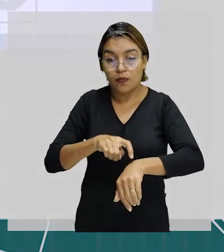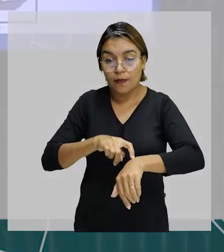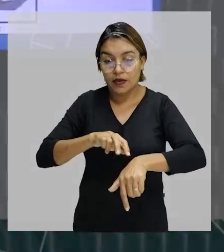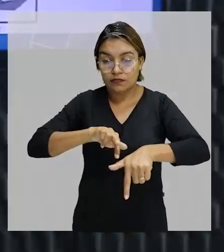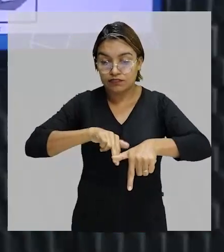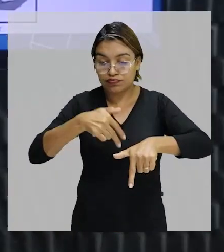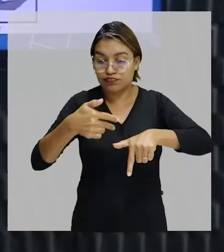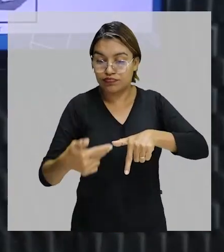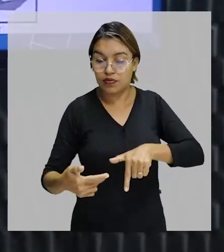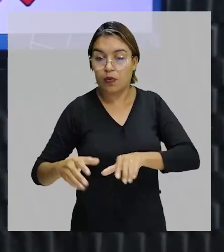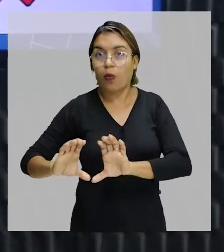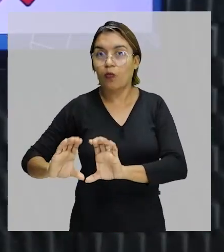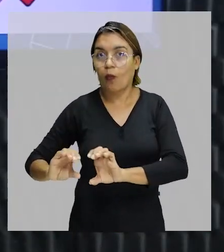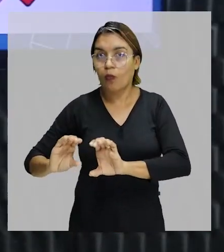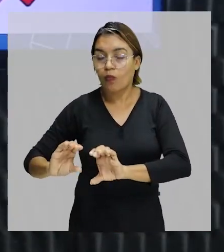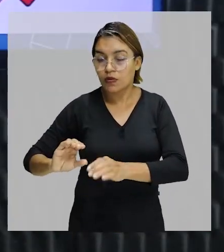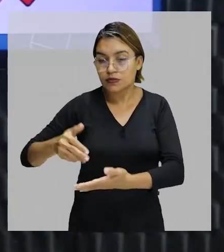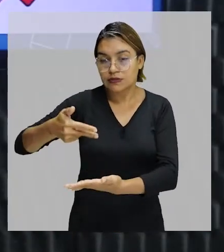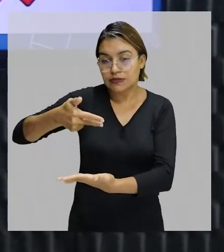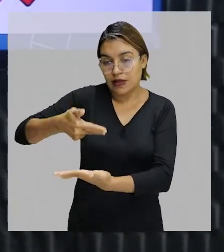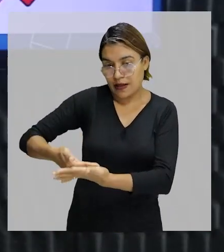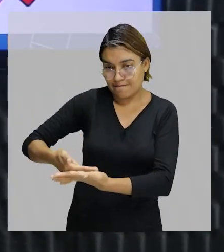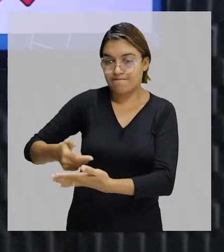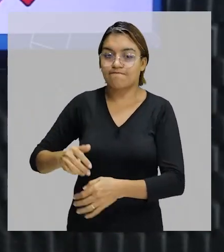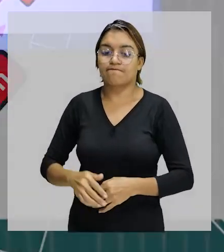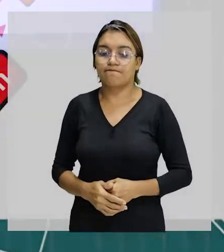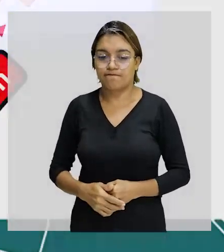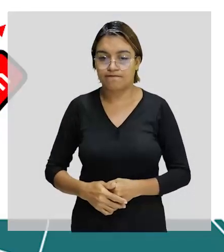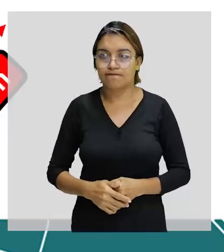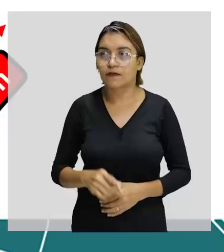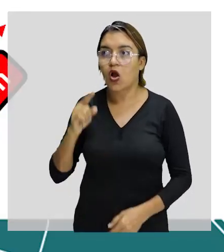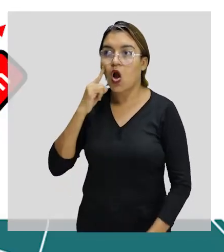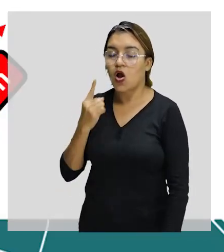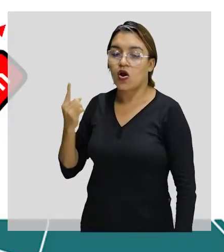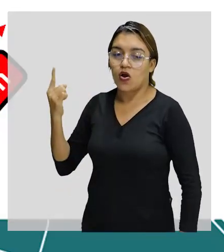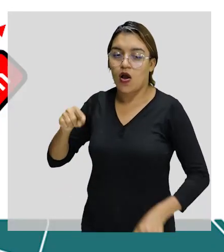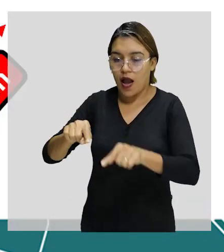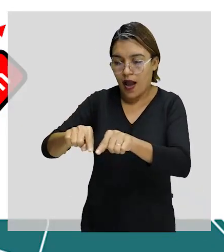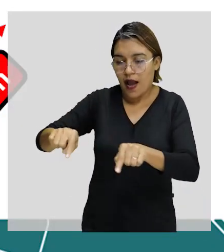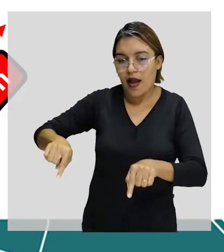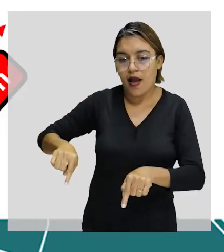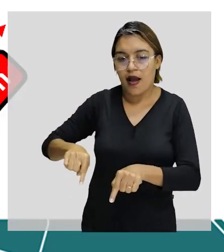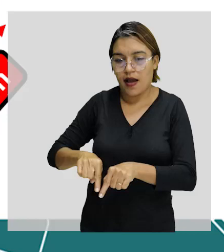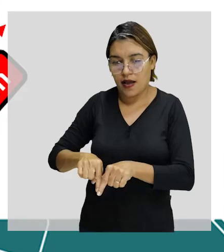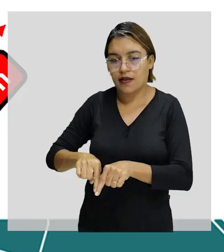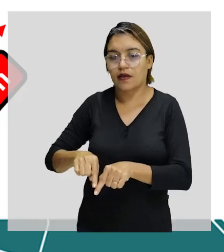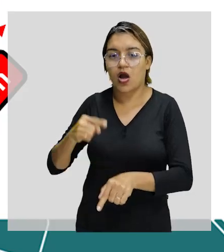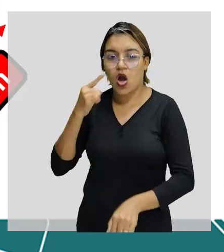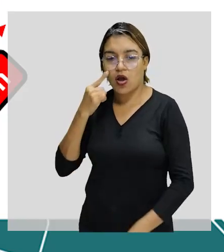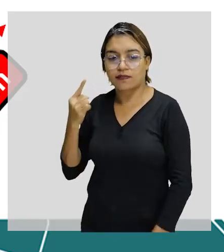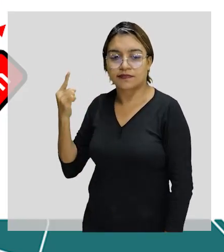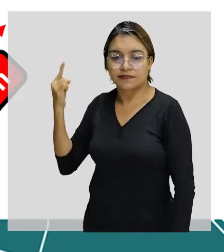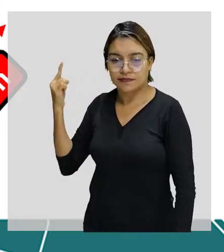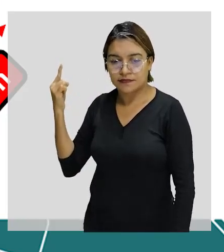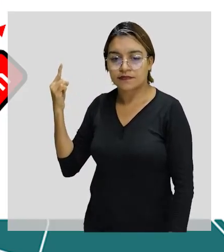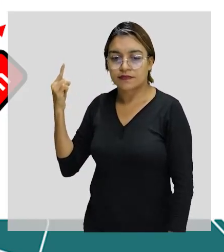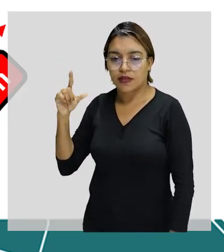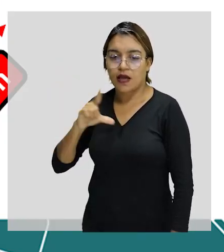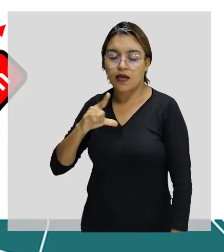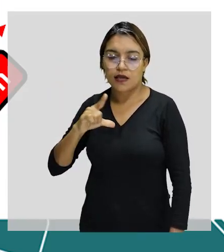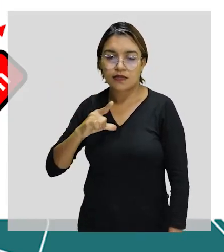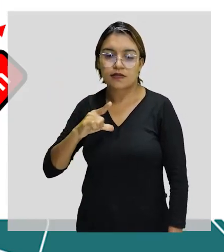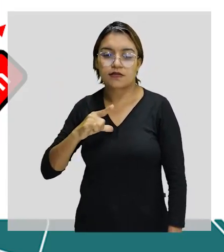cima de um colchão que eu já mostrei para vocês. Está aqui, ó. Essa é a área de salto. Existe o saltômetro, né, que são as barras,